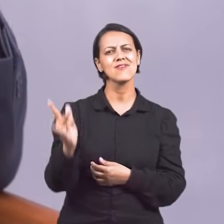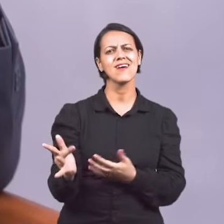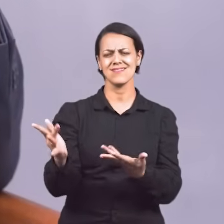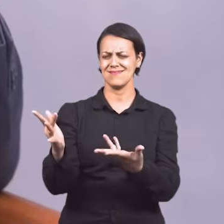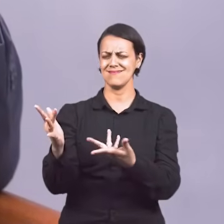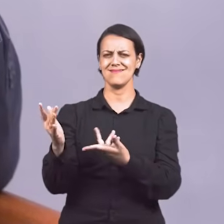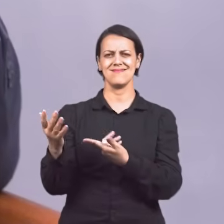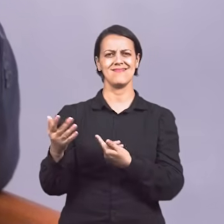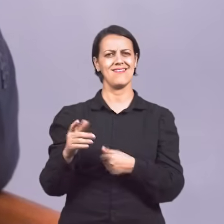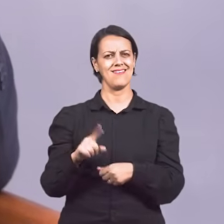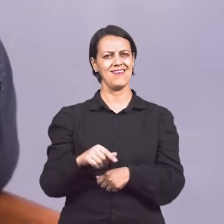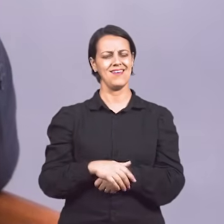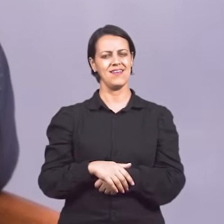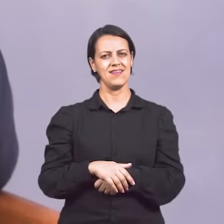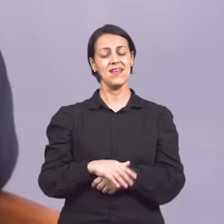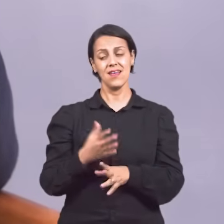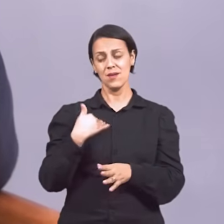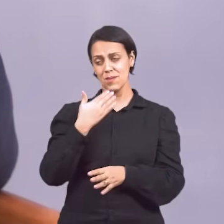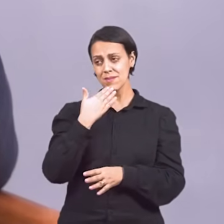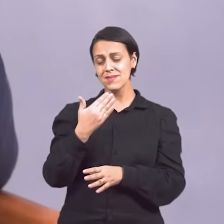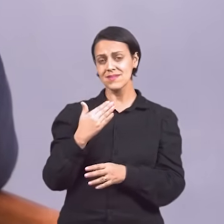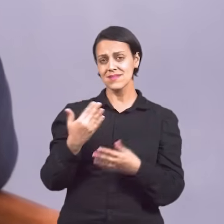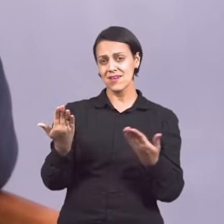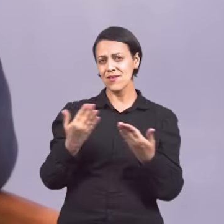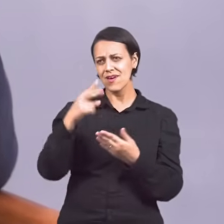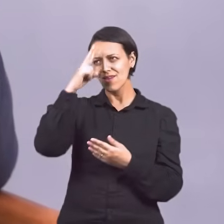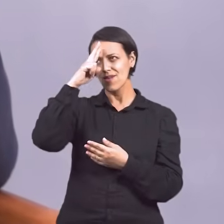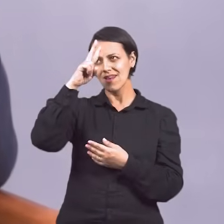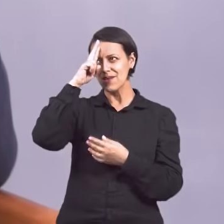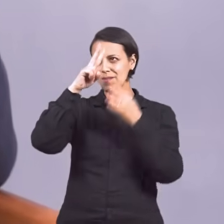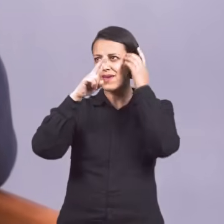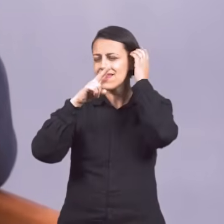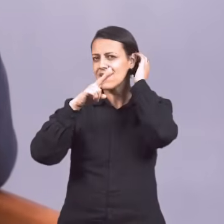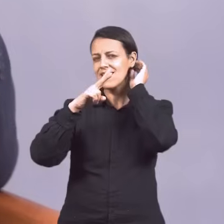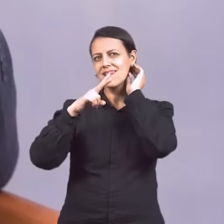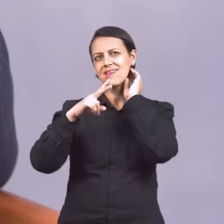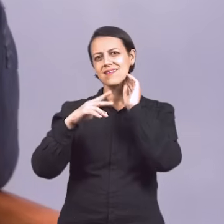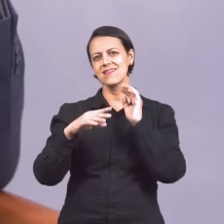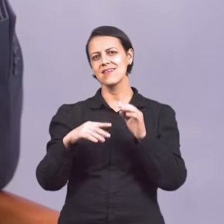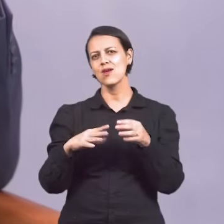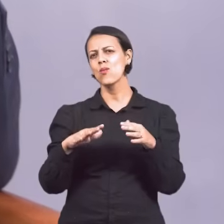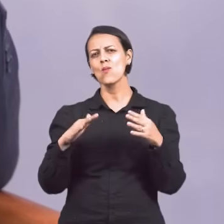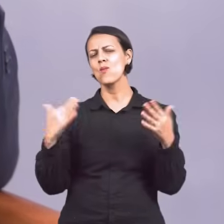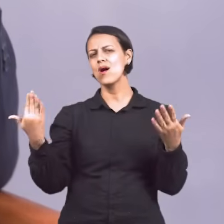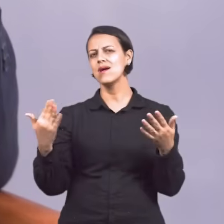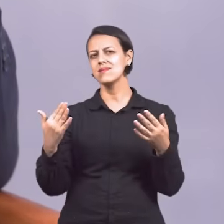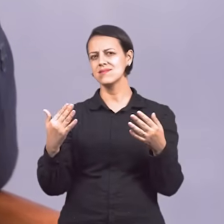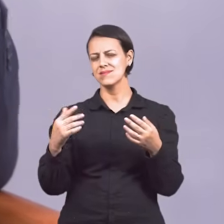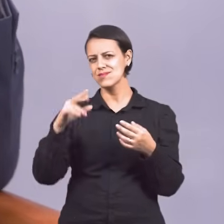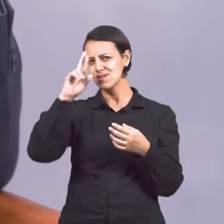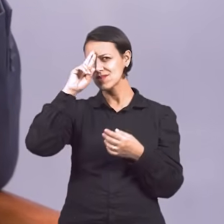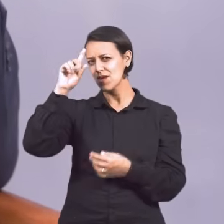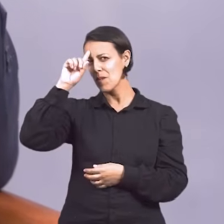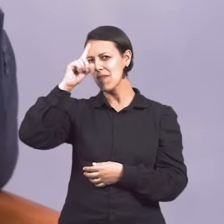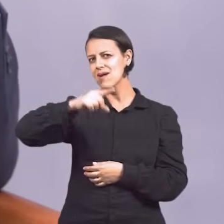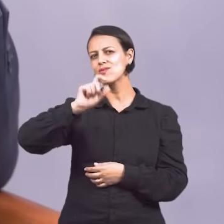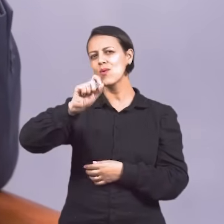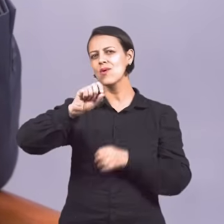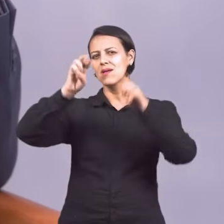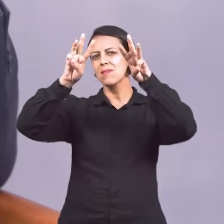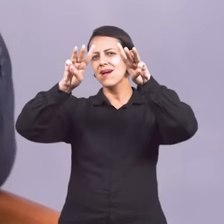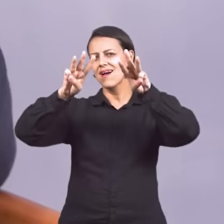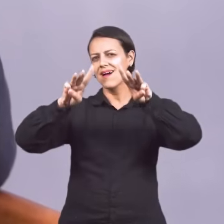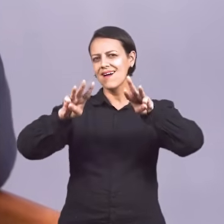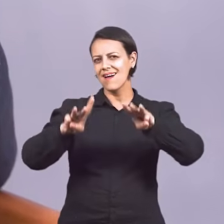me permite, pastor Abel, eu lembrei aqui de quando o Senhor mandou o maná para o povo, para os israelitas, né?